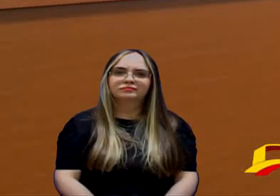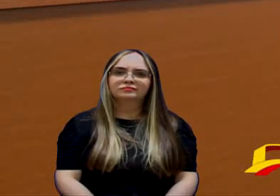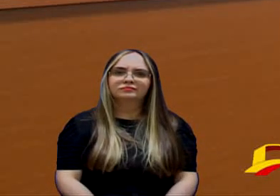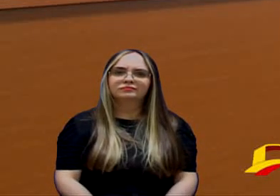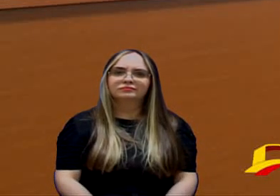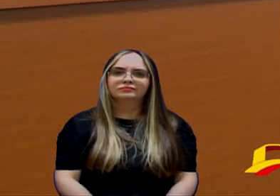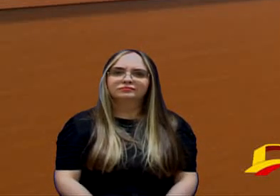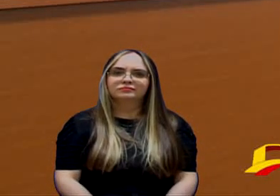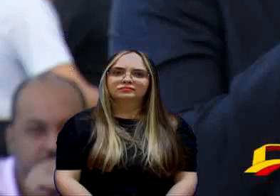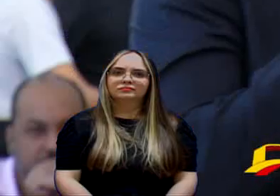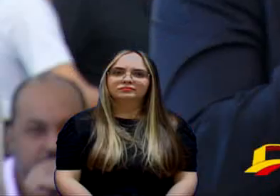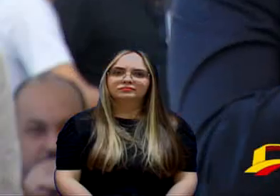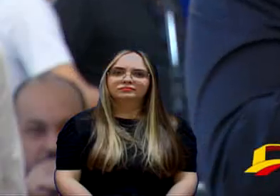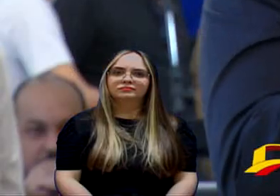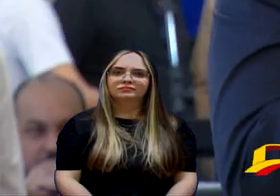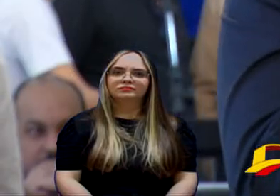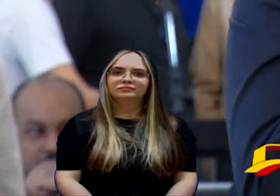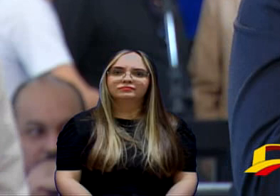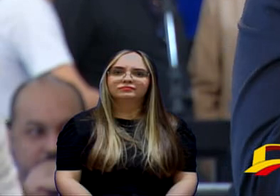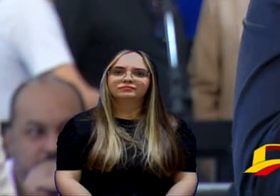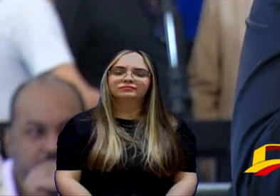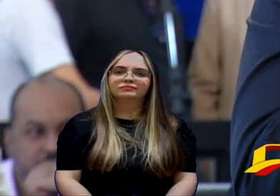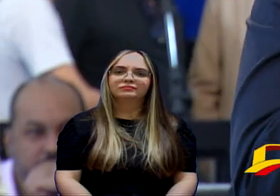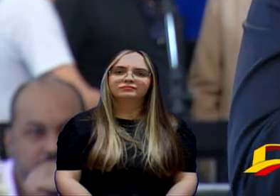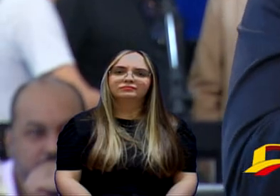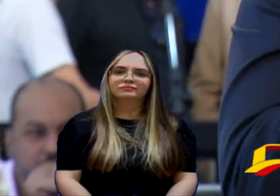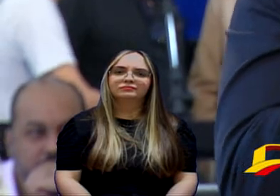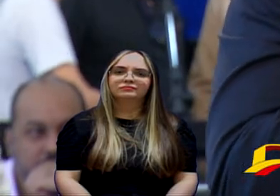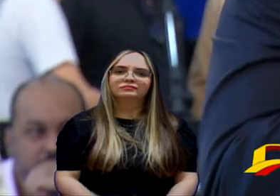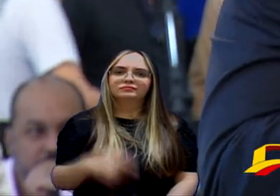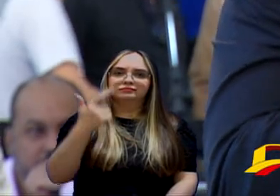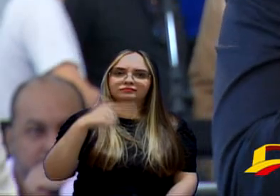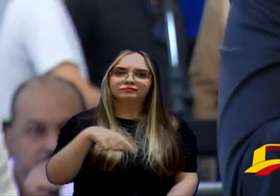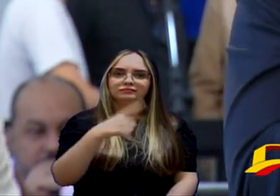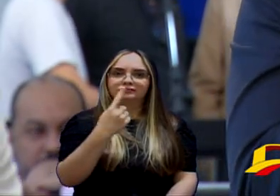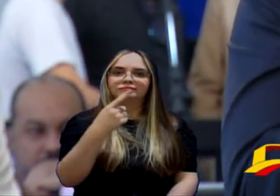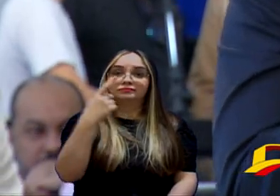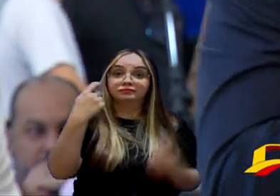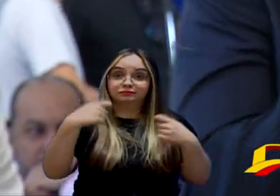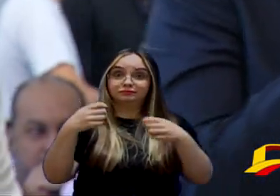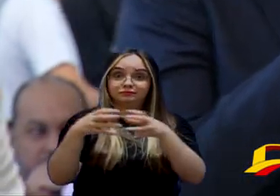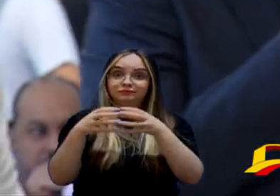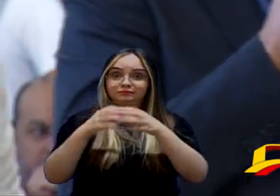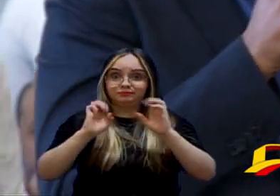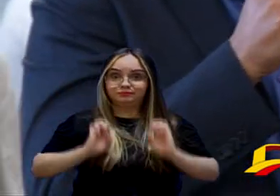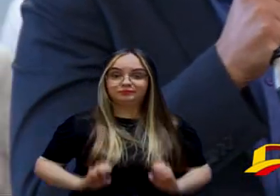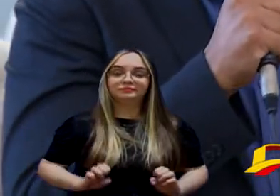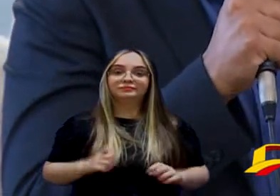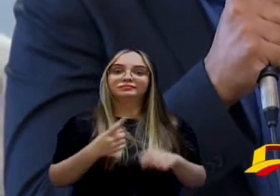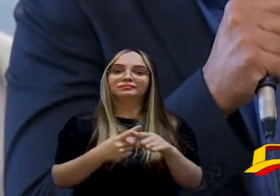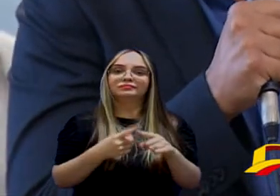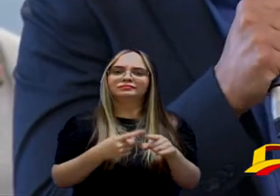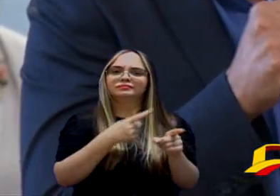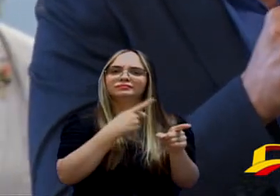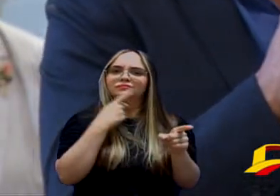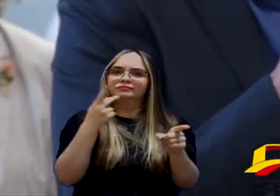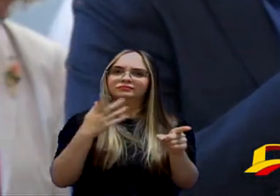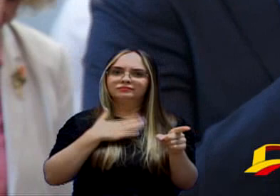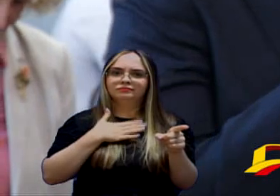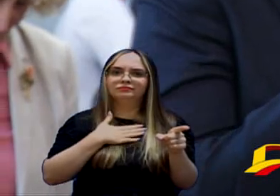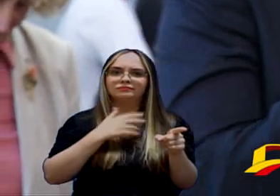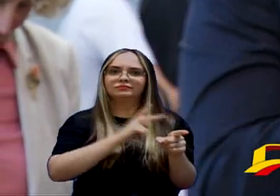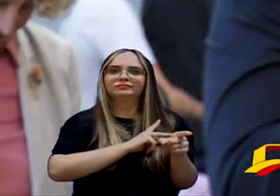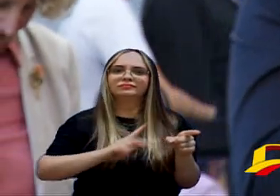mais uma manifestação da vereadora que ela vai ter que provar na comissão de ética que ela falou que enquanto eu